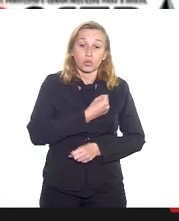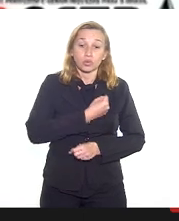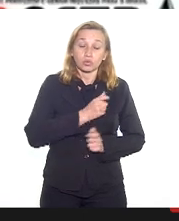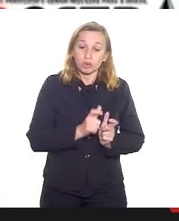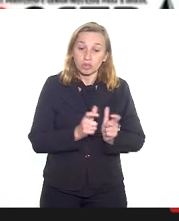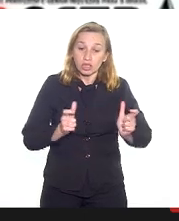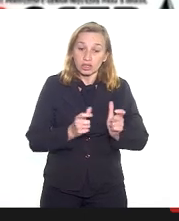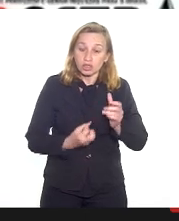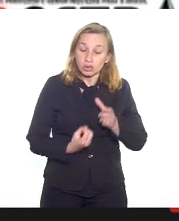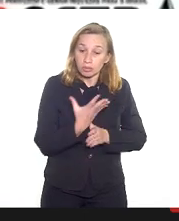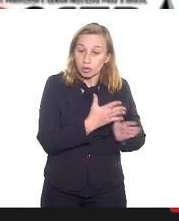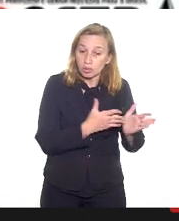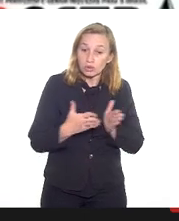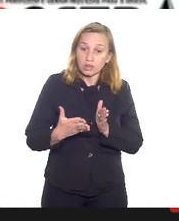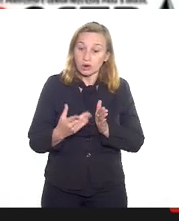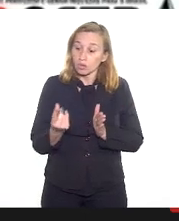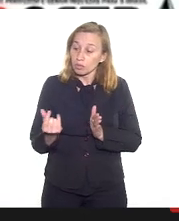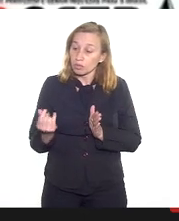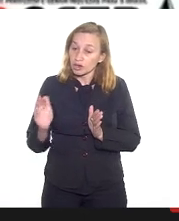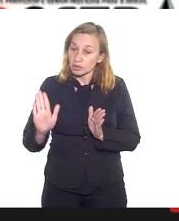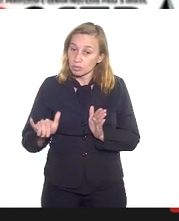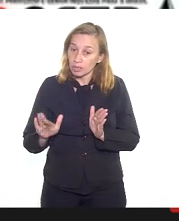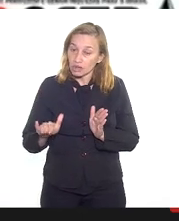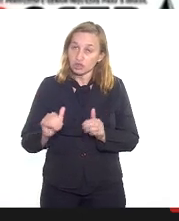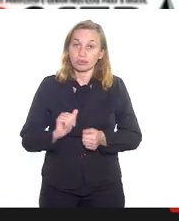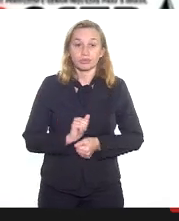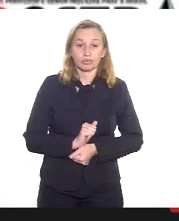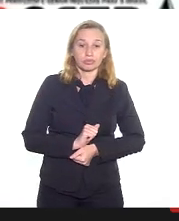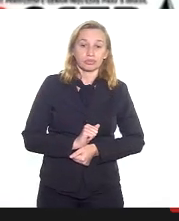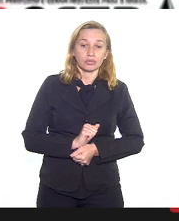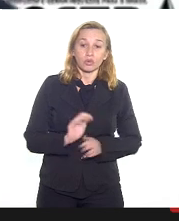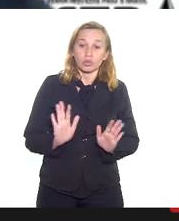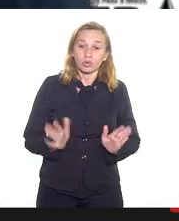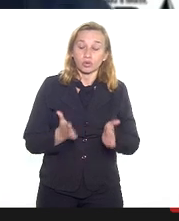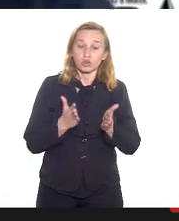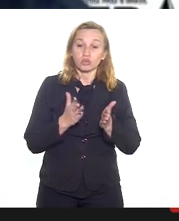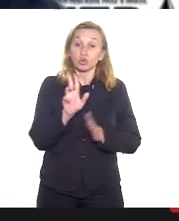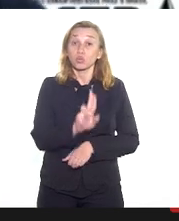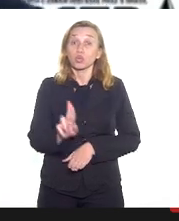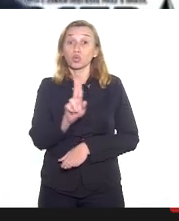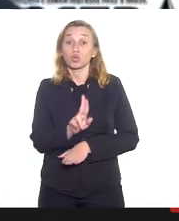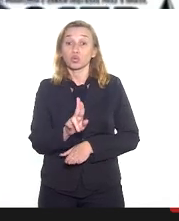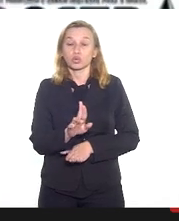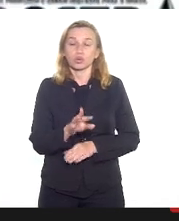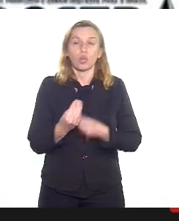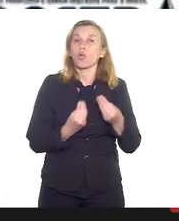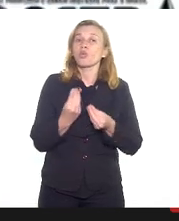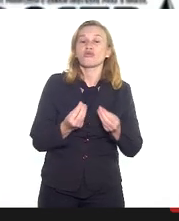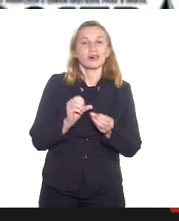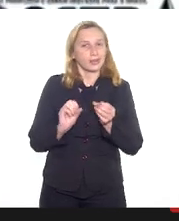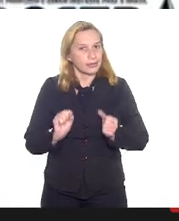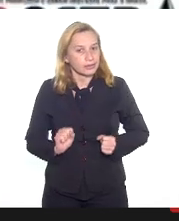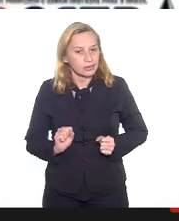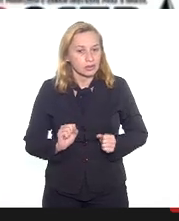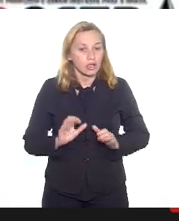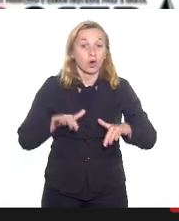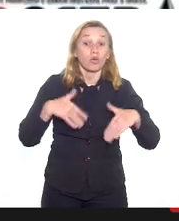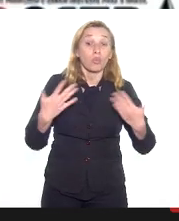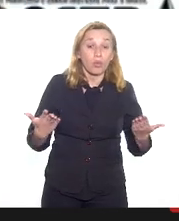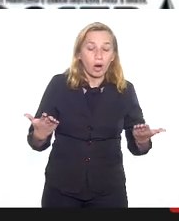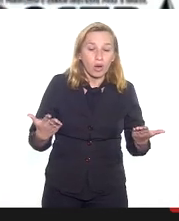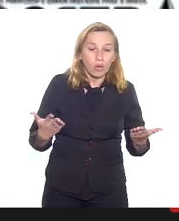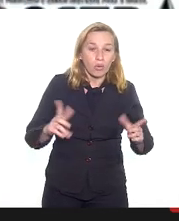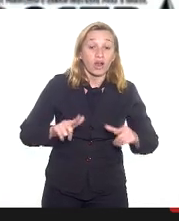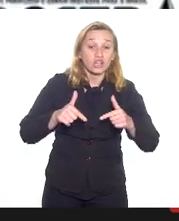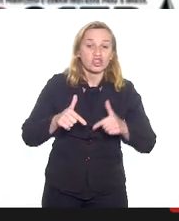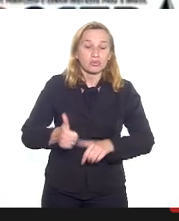preço, né? Ou, né, é, estimula o consumo. Como fazer isso? Né? Qual a fórmula mágica